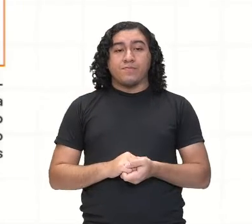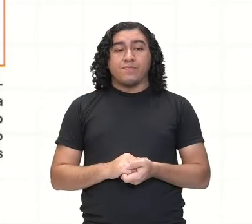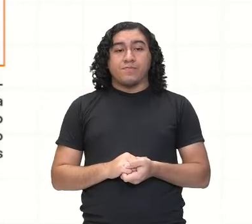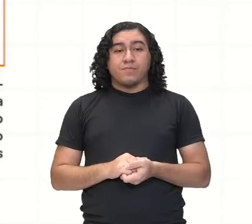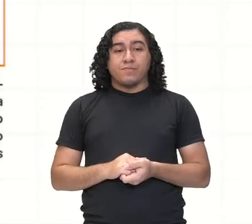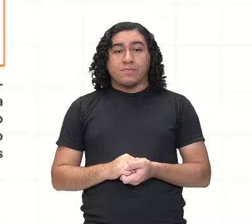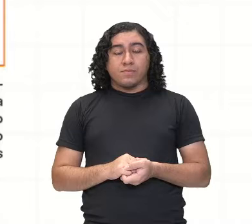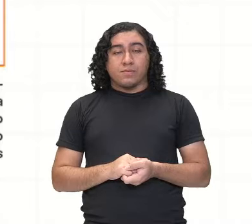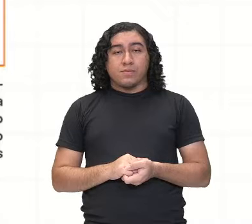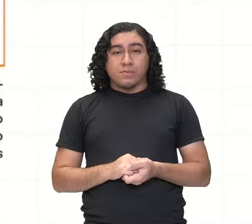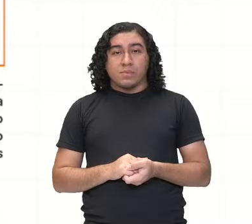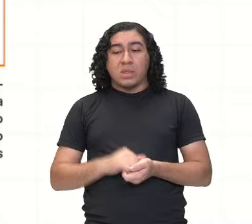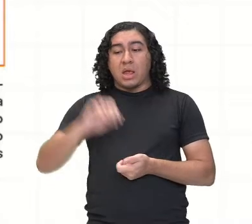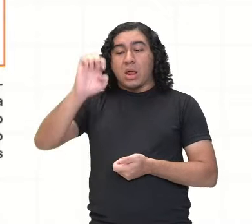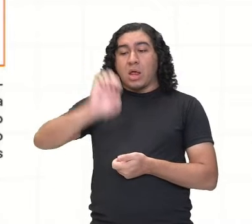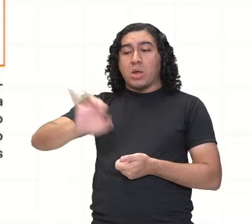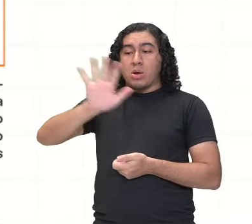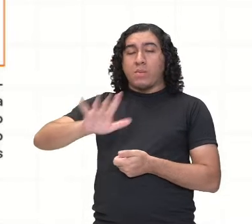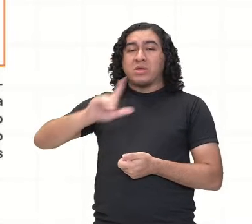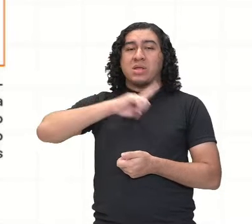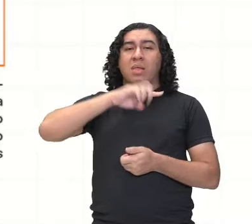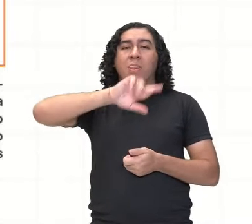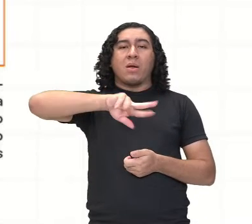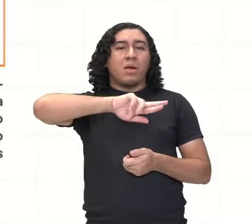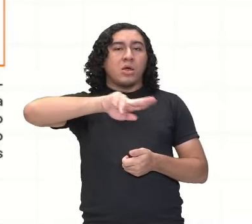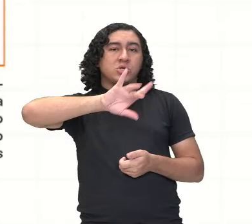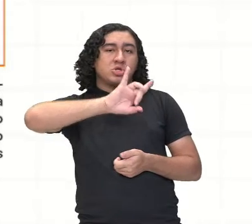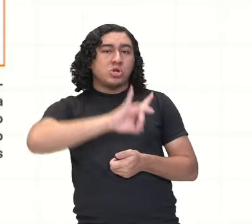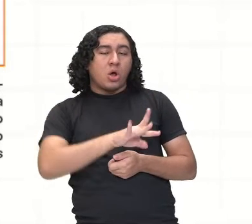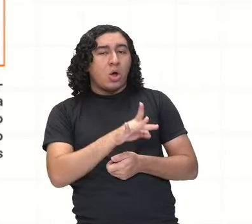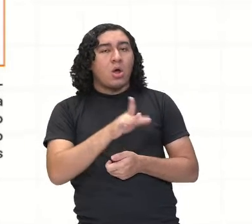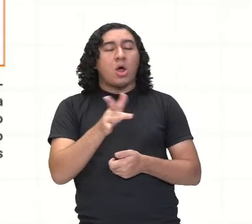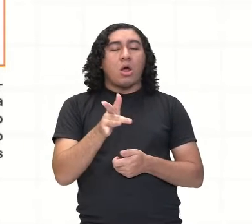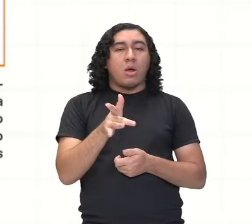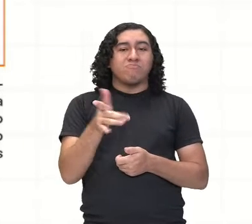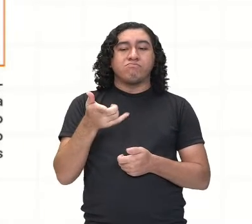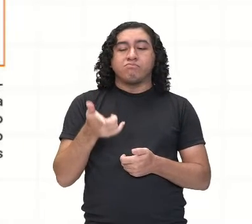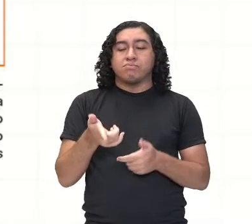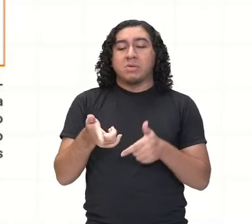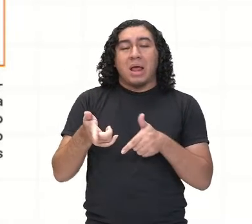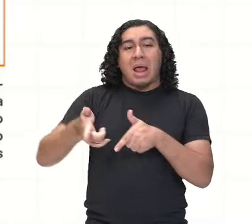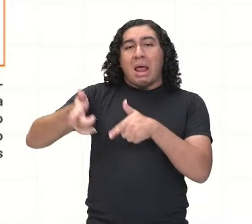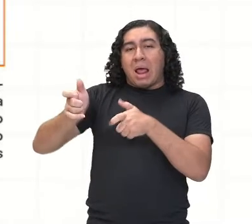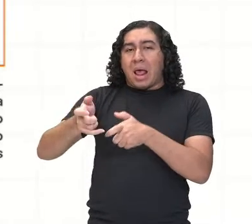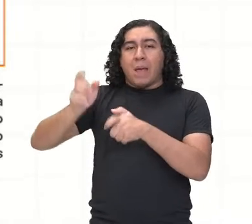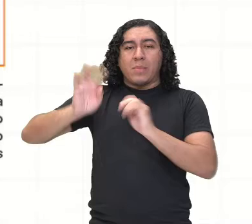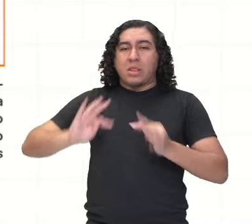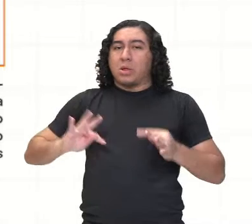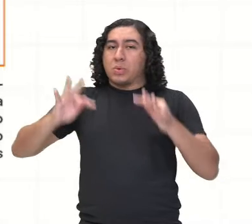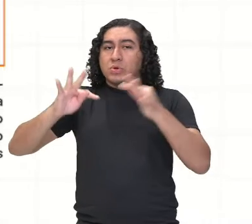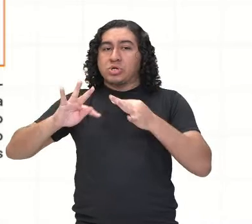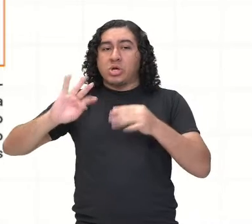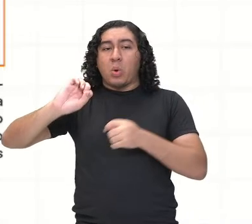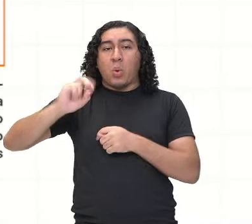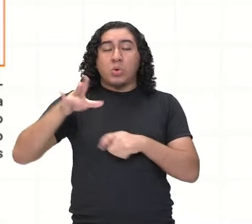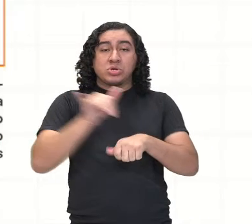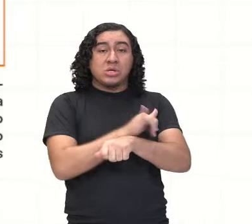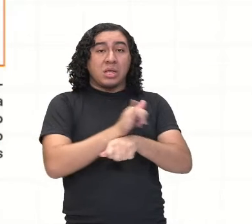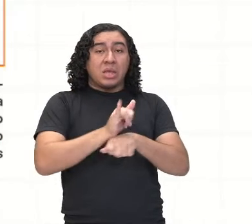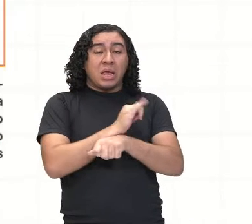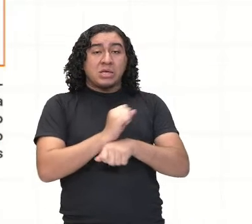estar munidos não somente de armamento tecnológicos, não somente de táticas militares,